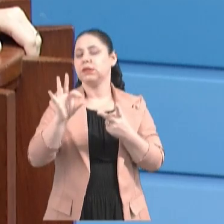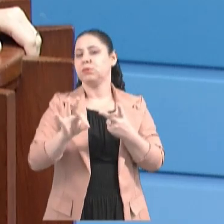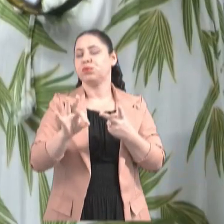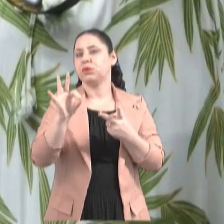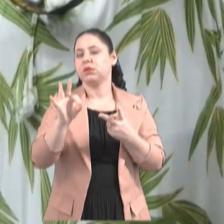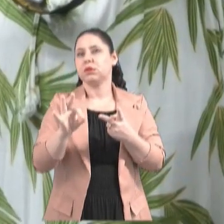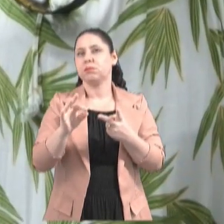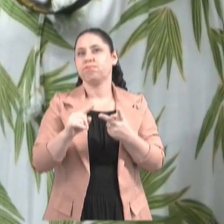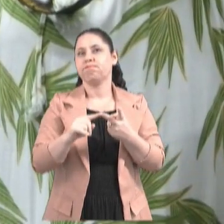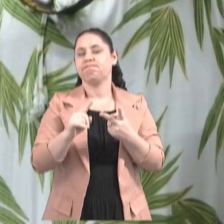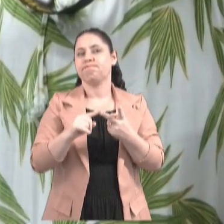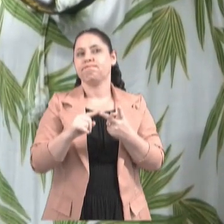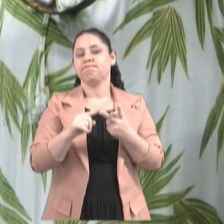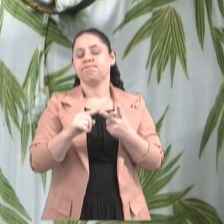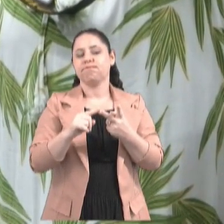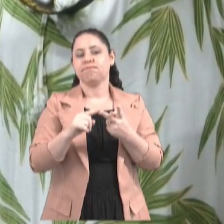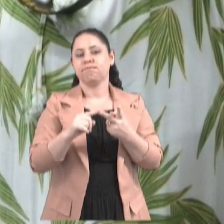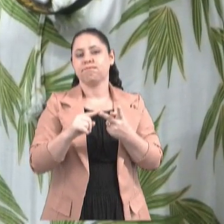10%